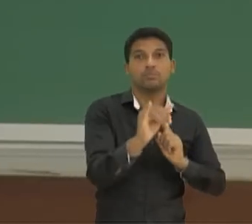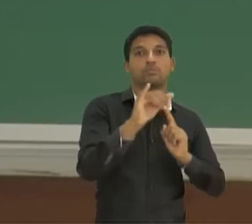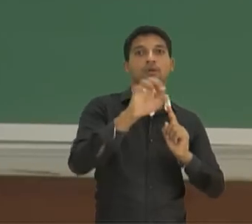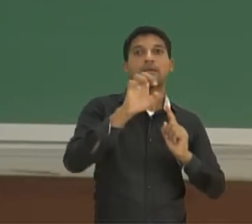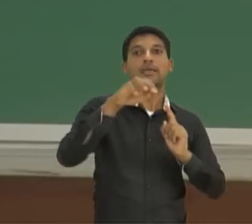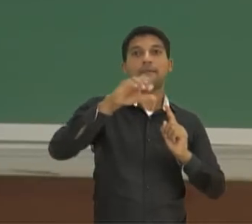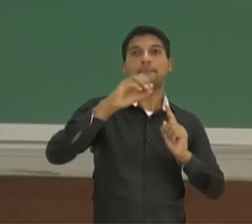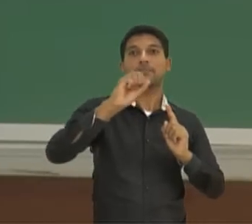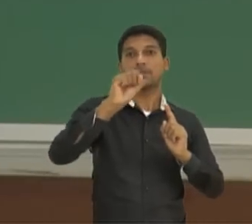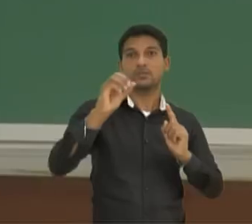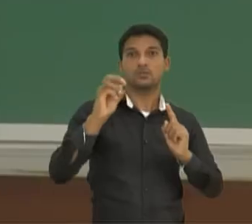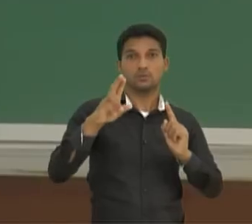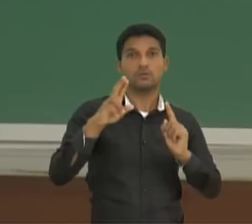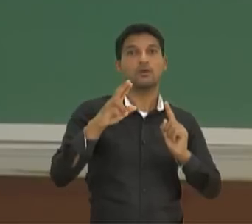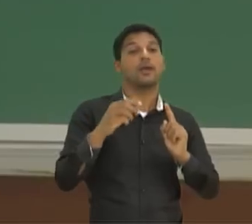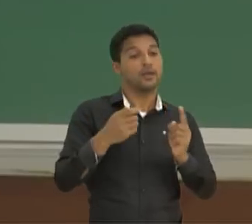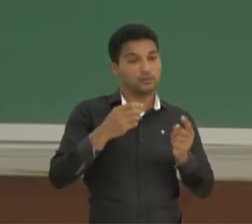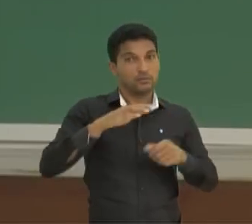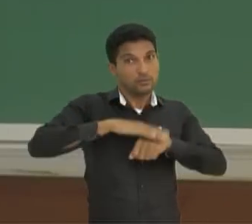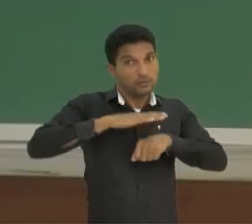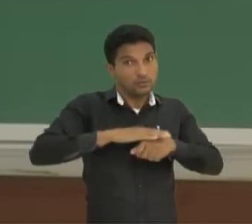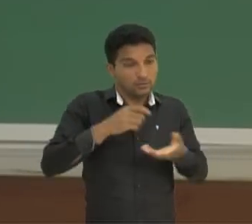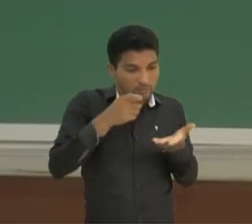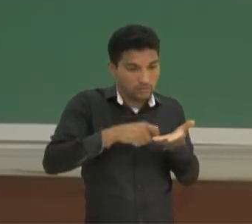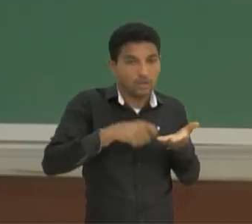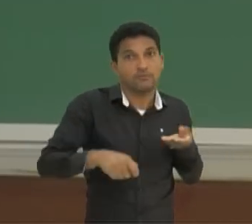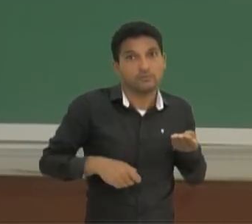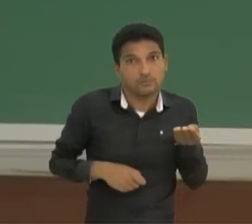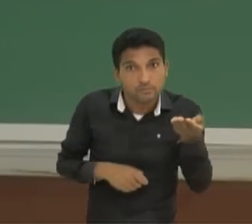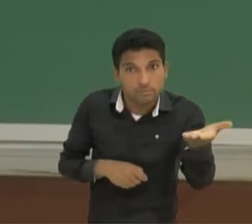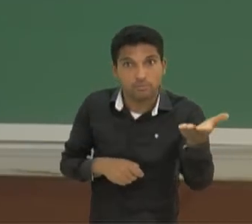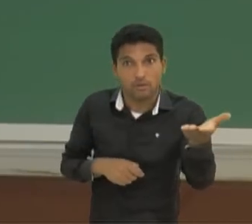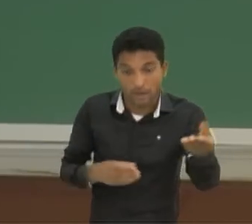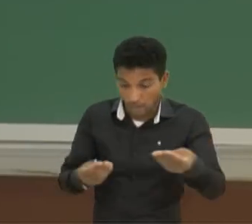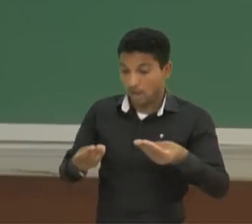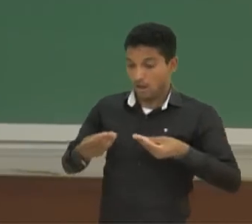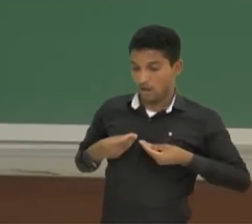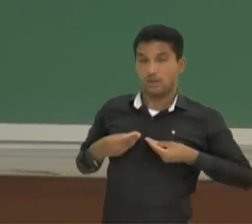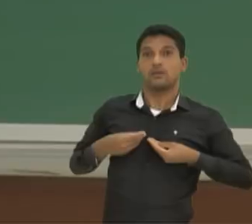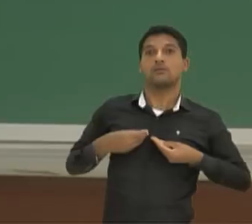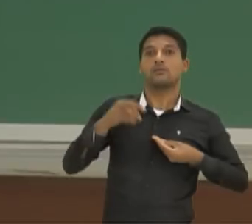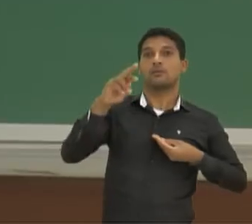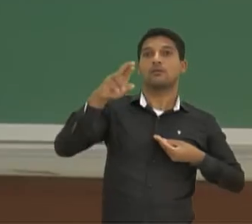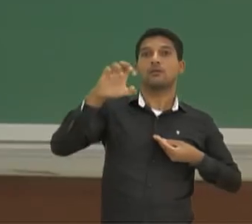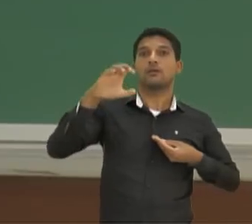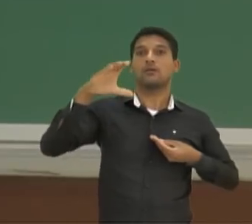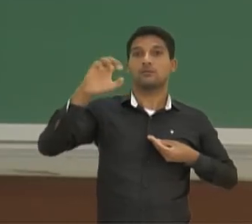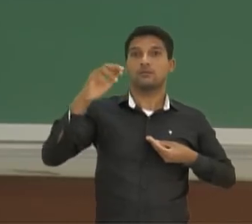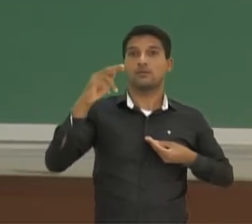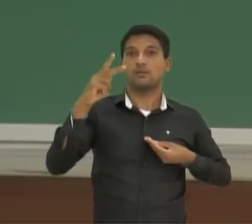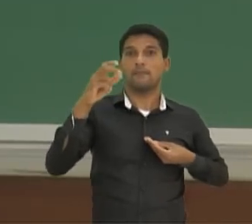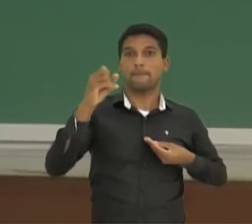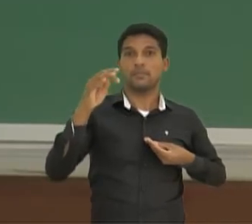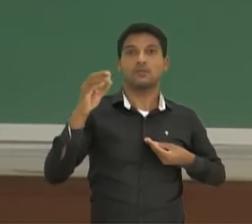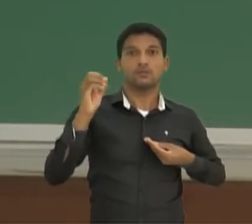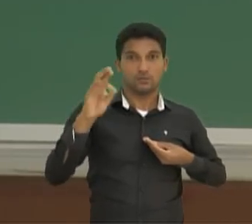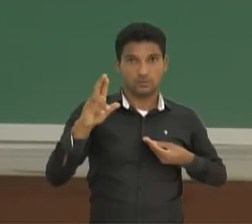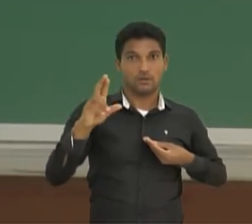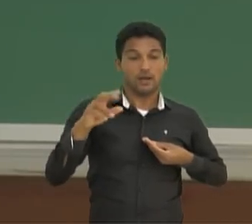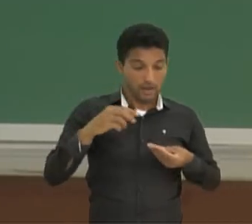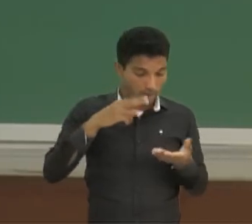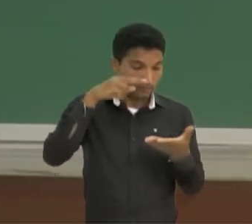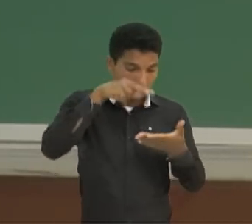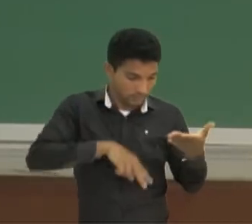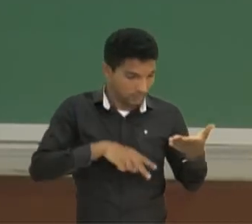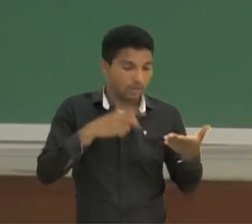pessoa que escreve a carta, quanto o receptor, a pessoa que recebe, consiga compreender, consiga entender de fato